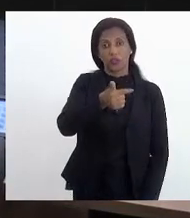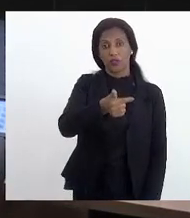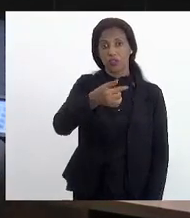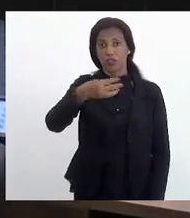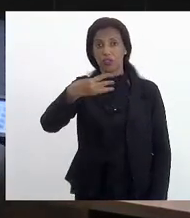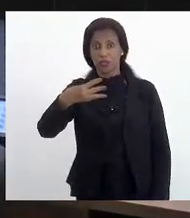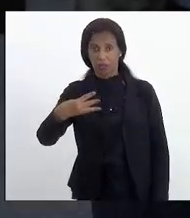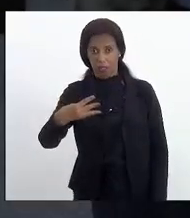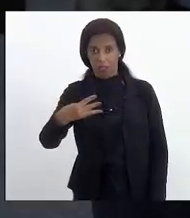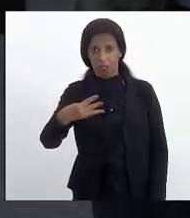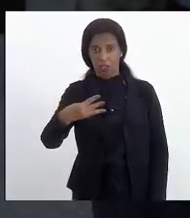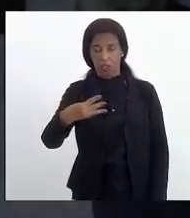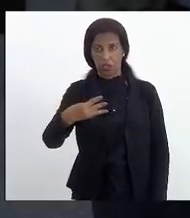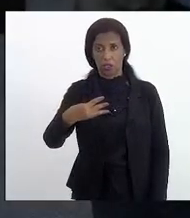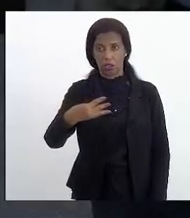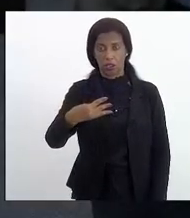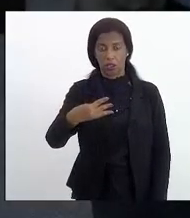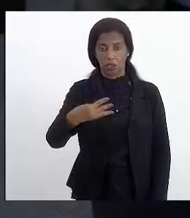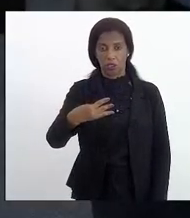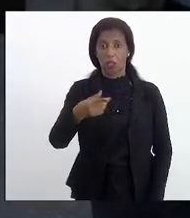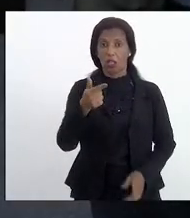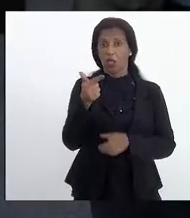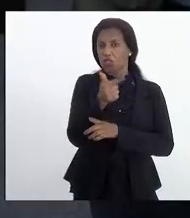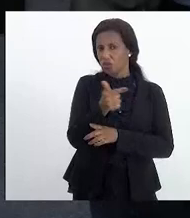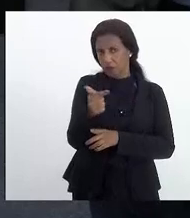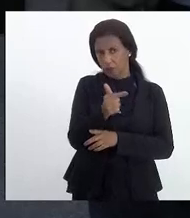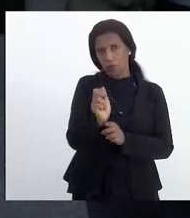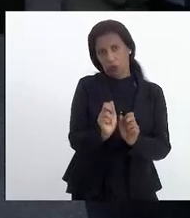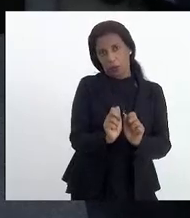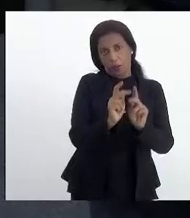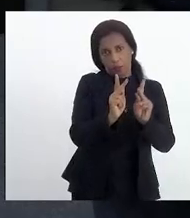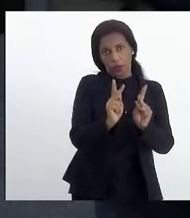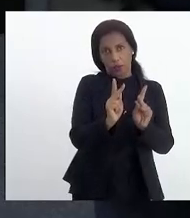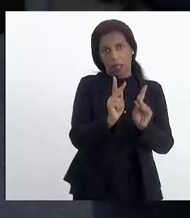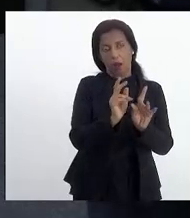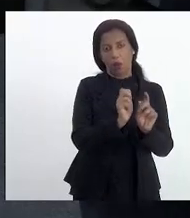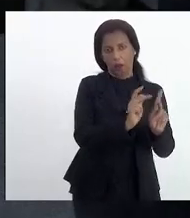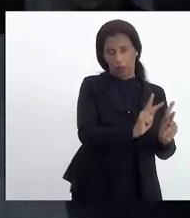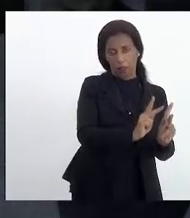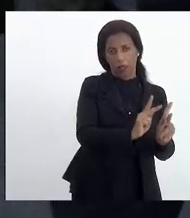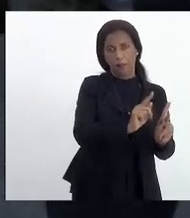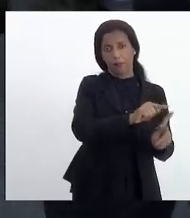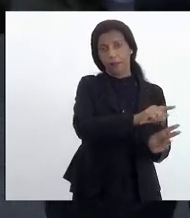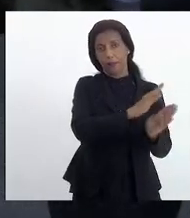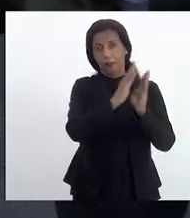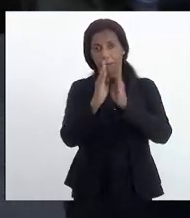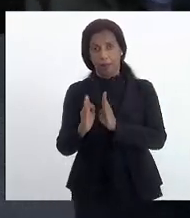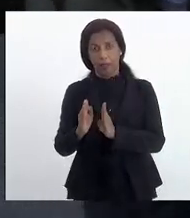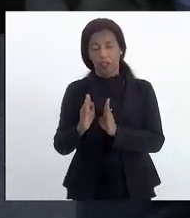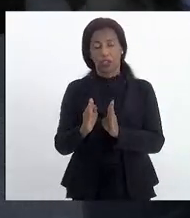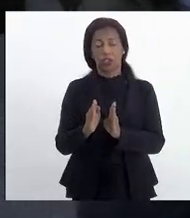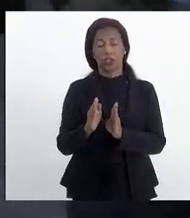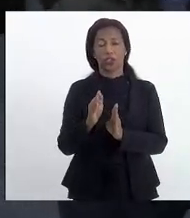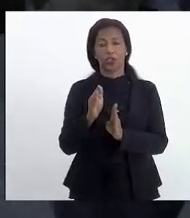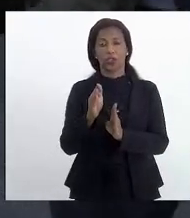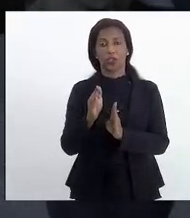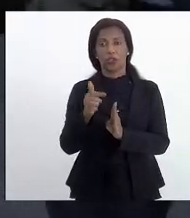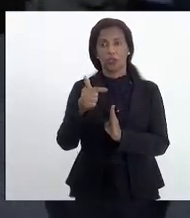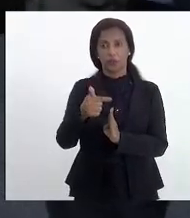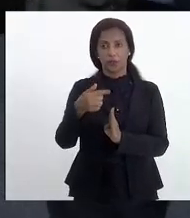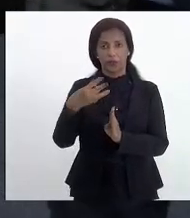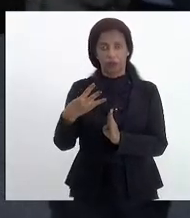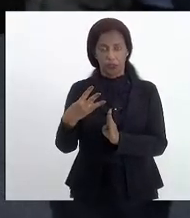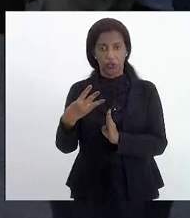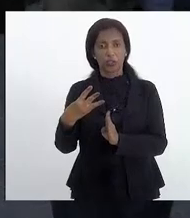2023, porque de 21 a de 22 já estaria atualizado. Então, o ano de 22, pago além,